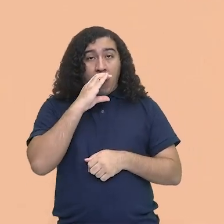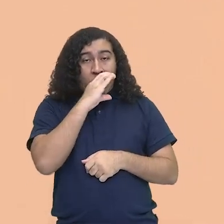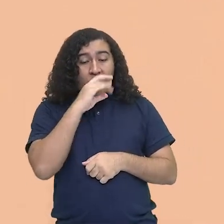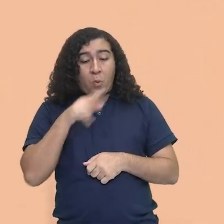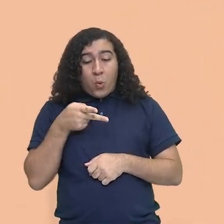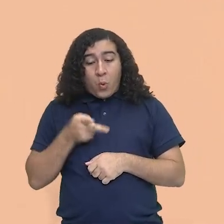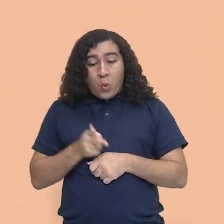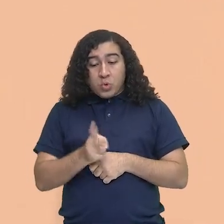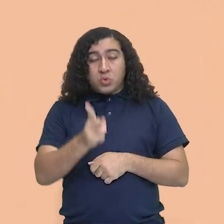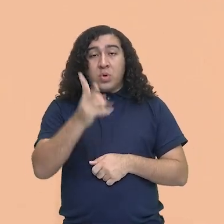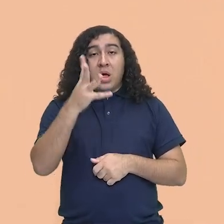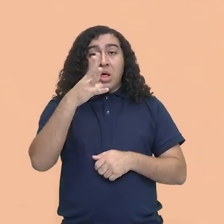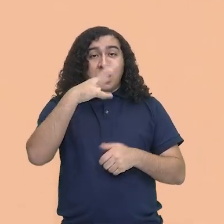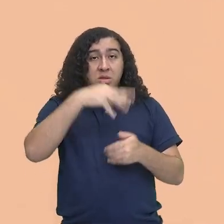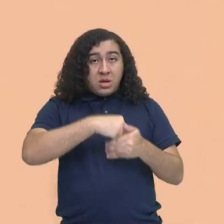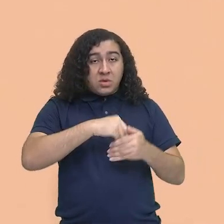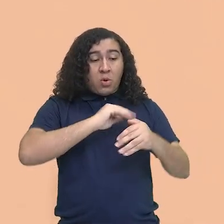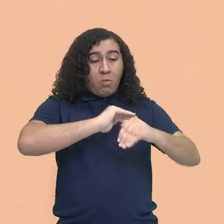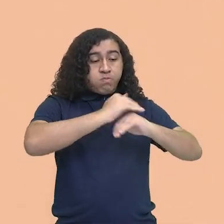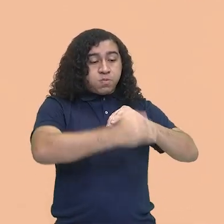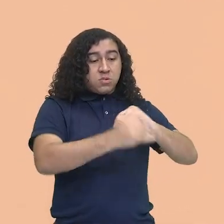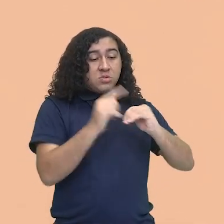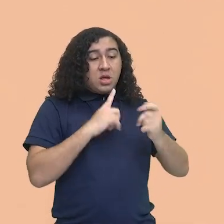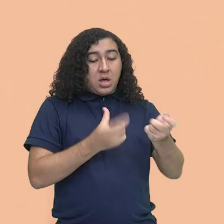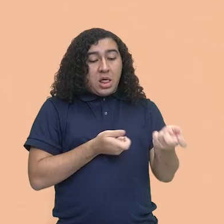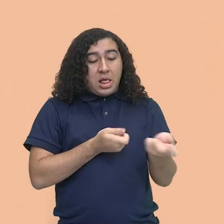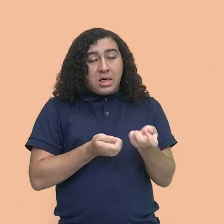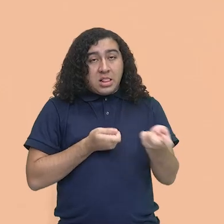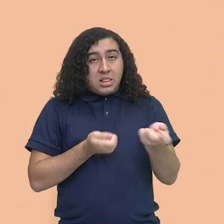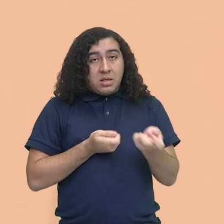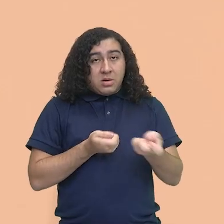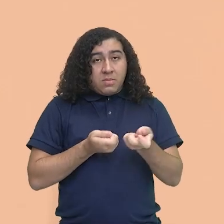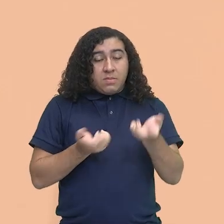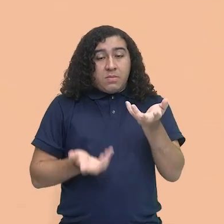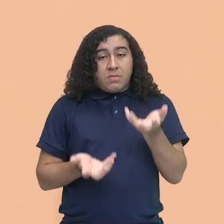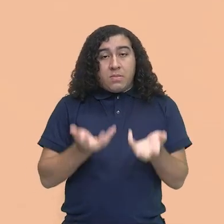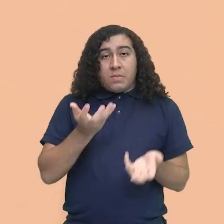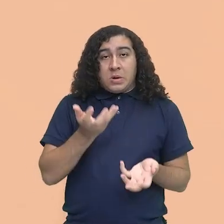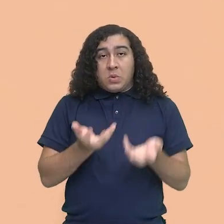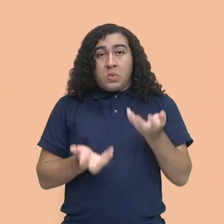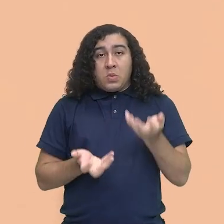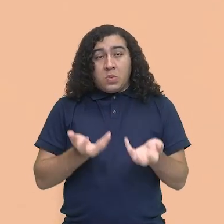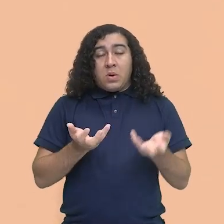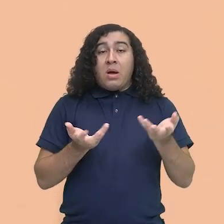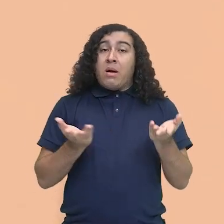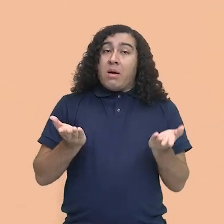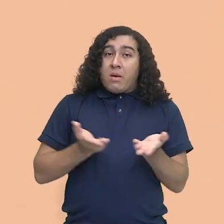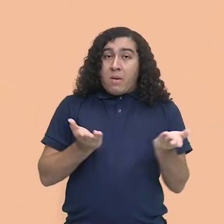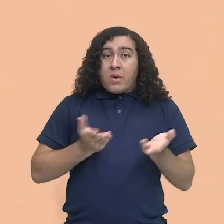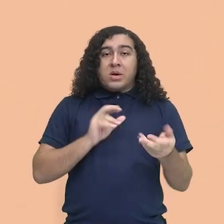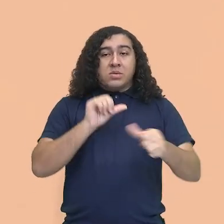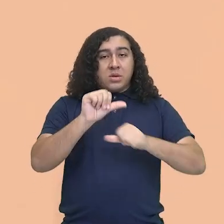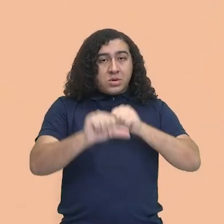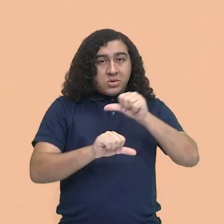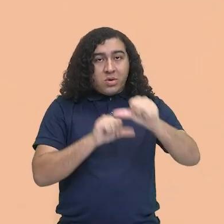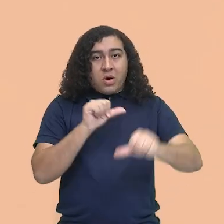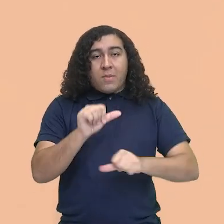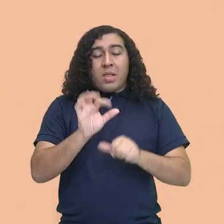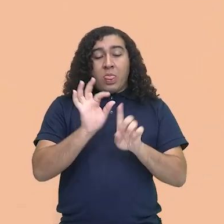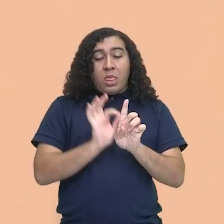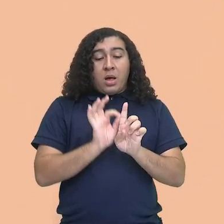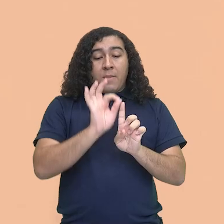desse calor, manter a temperatura equilibrada, a gente vai ter aí uma alteração na